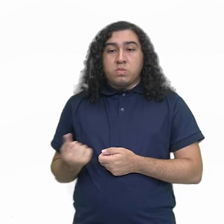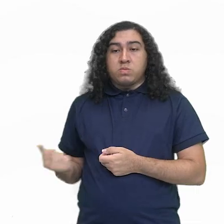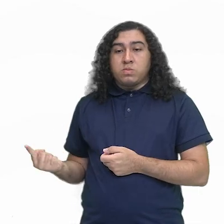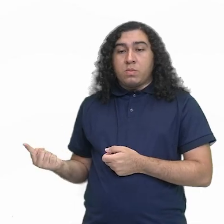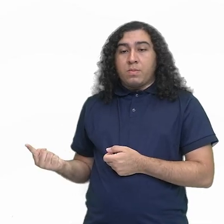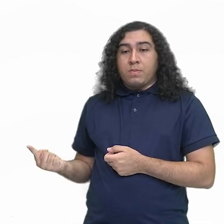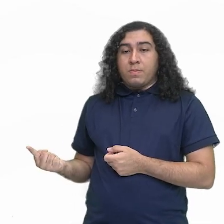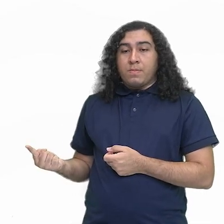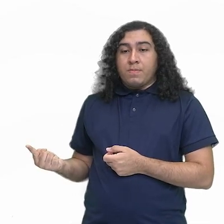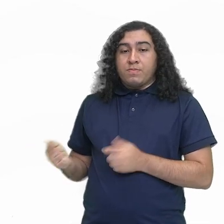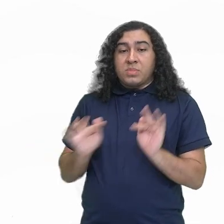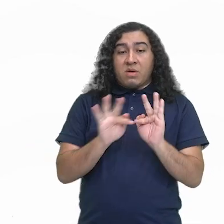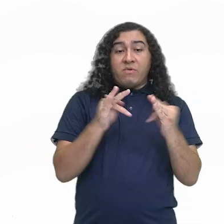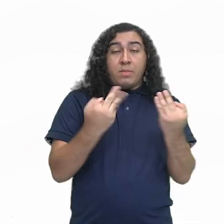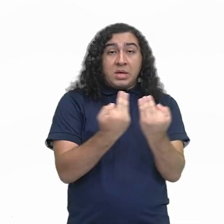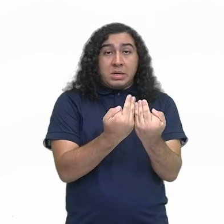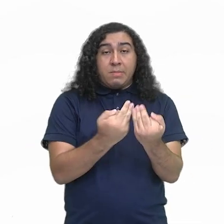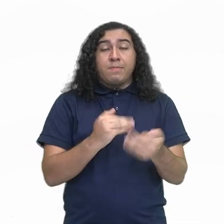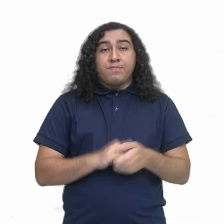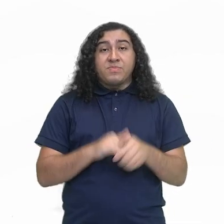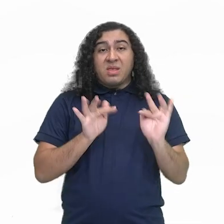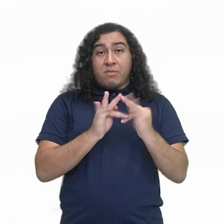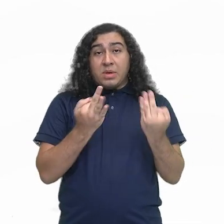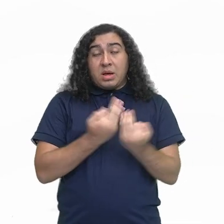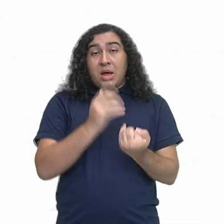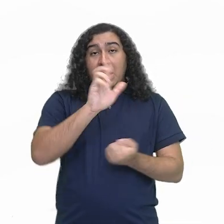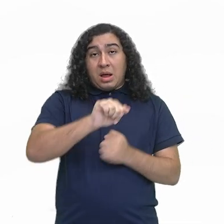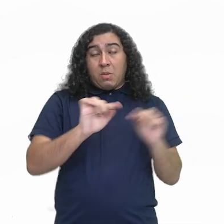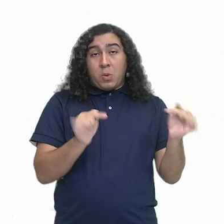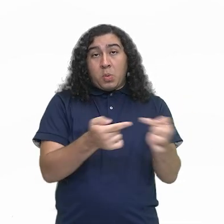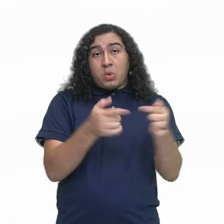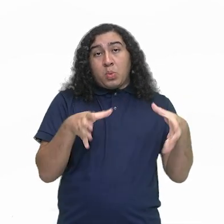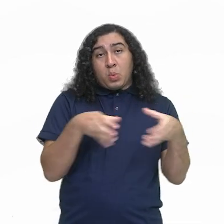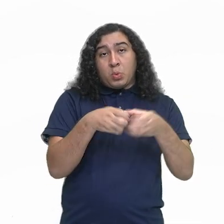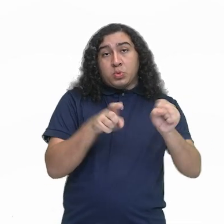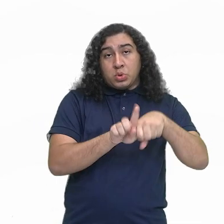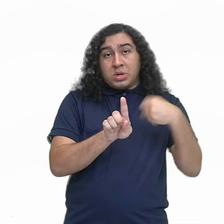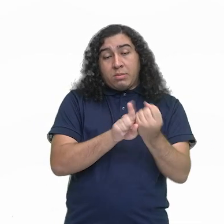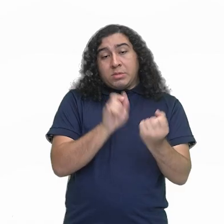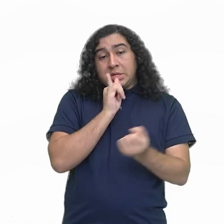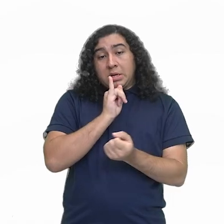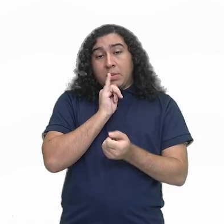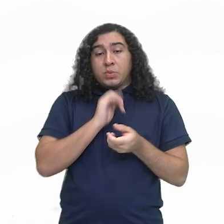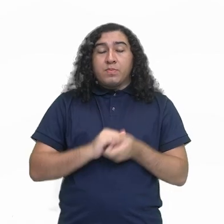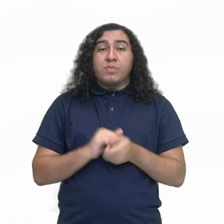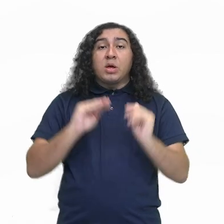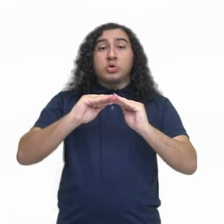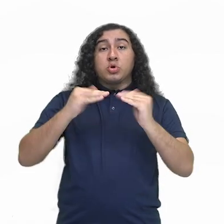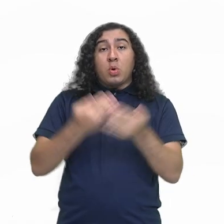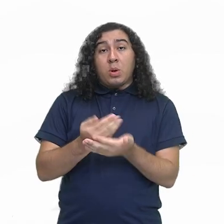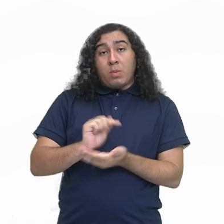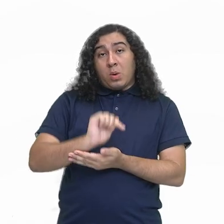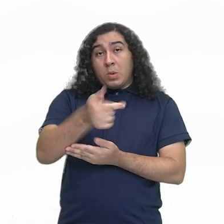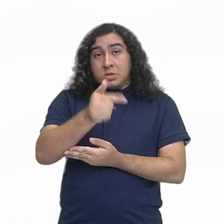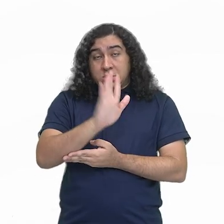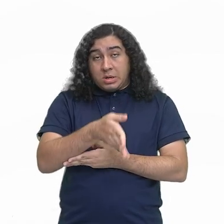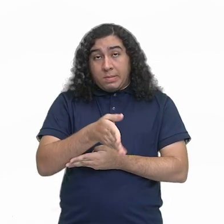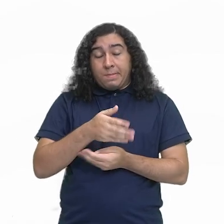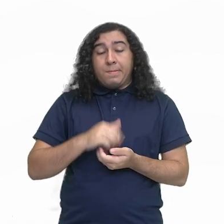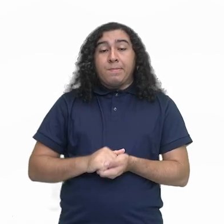nós podemos trazer a família. A família é uma instituição social. A escola é uma outra instituição